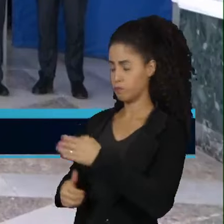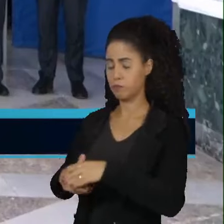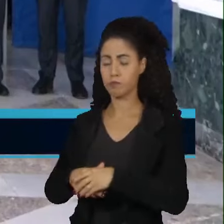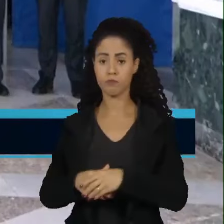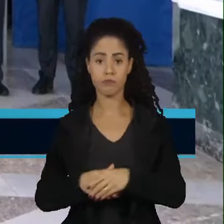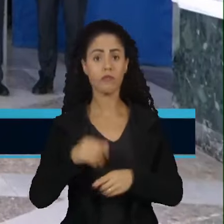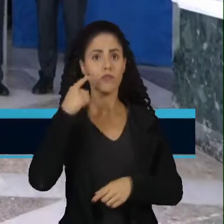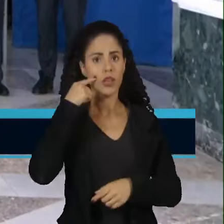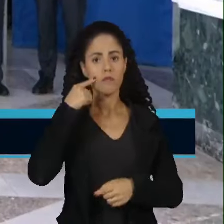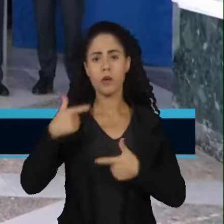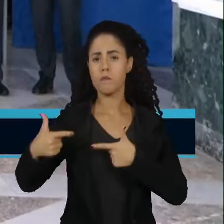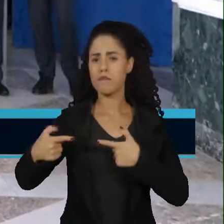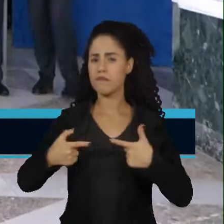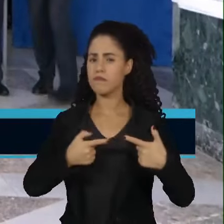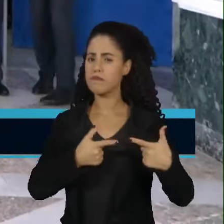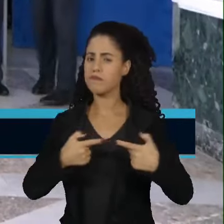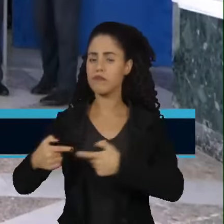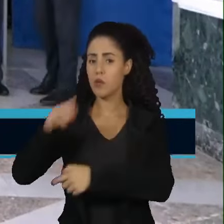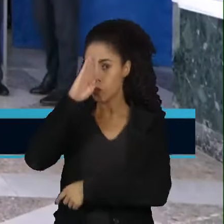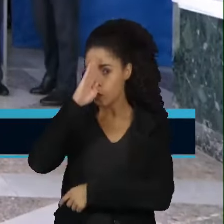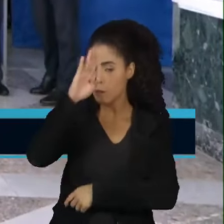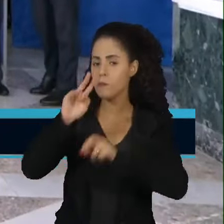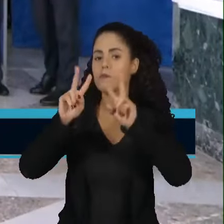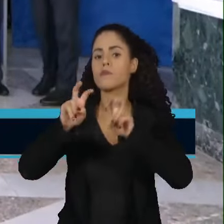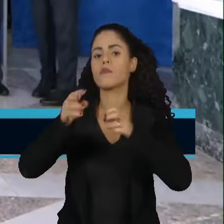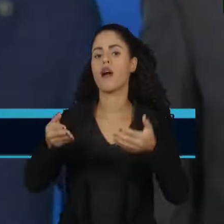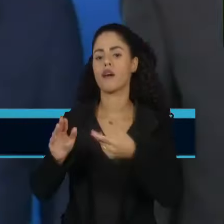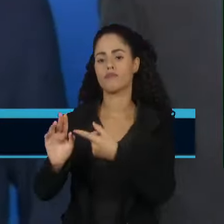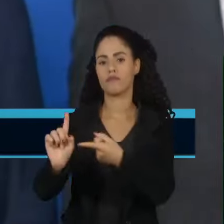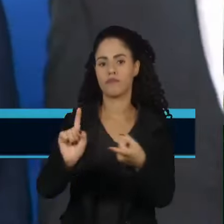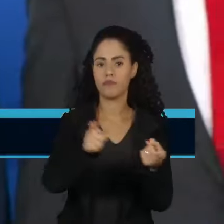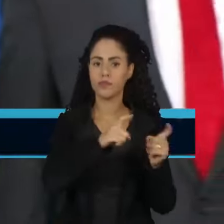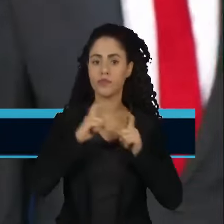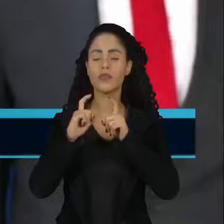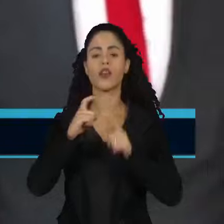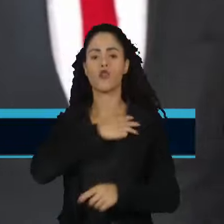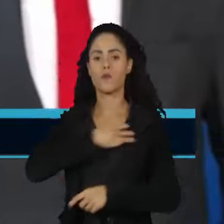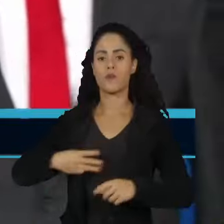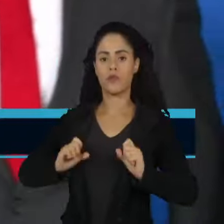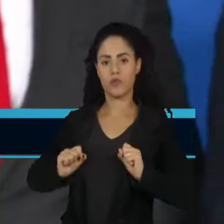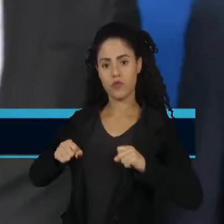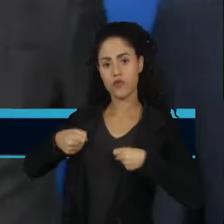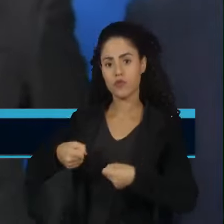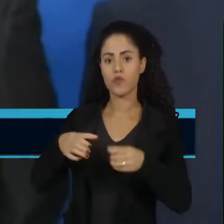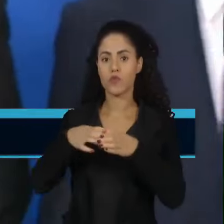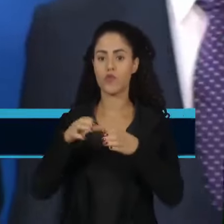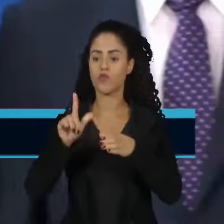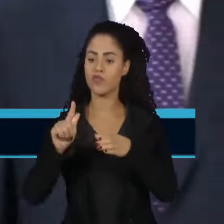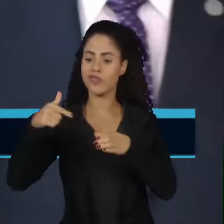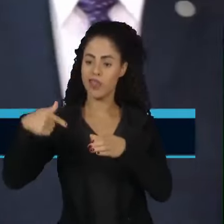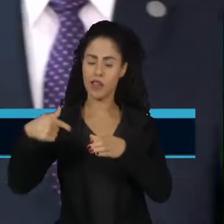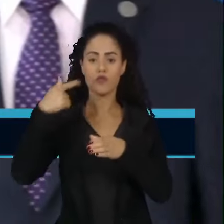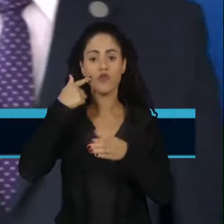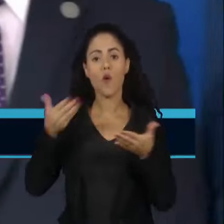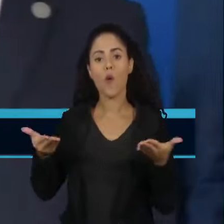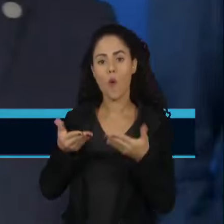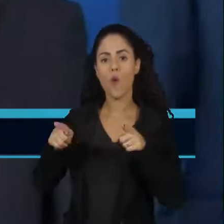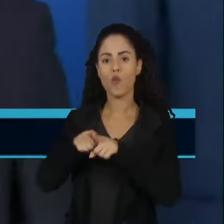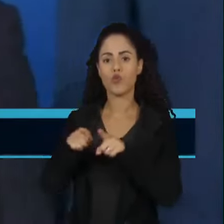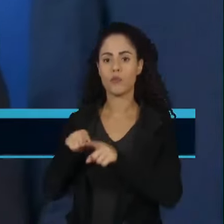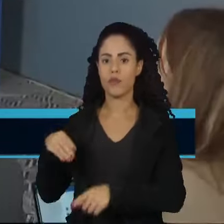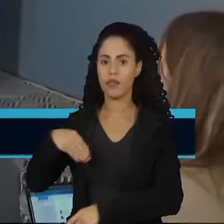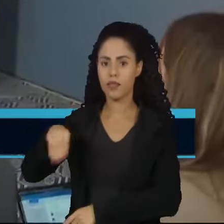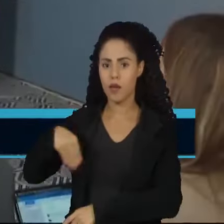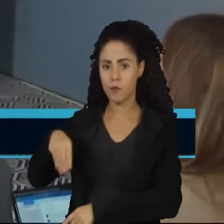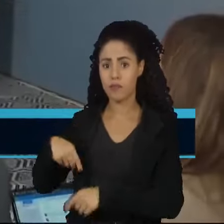O conflito no Oriente Médio foi um dos temas principais na reunião dos ministros de defesa do G7, hoje em Nápoles, na